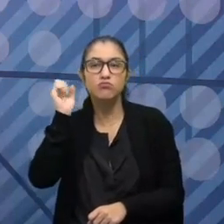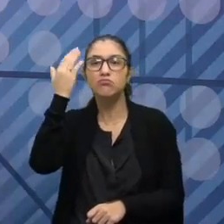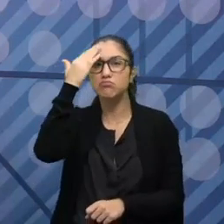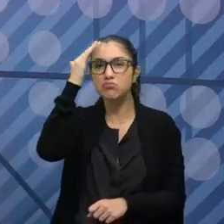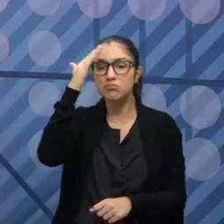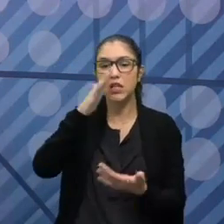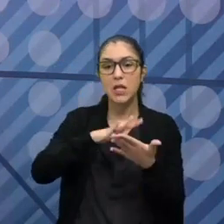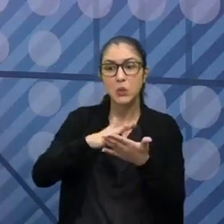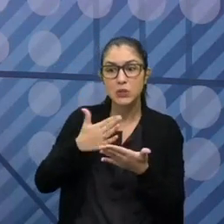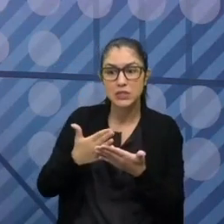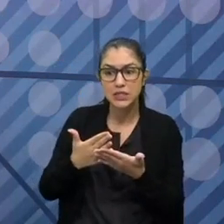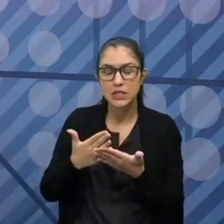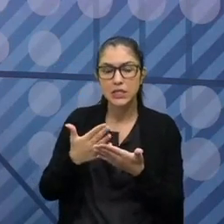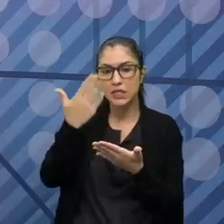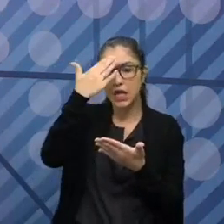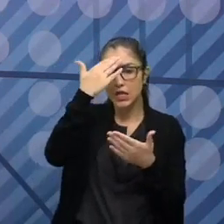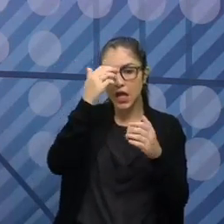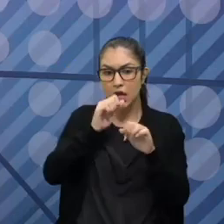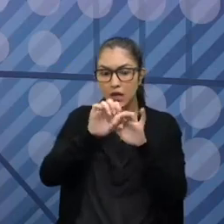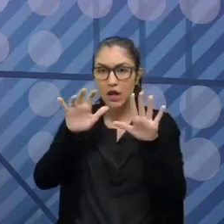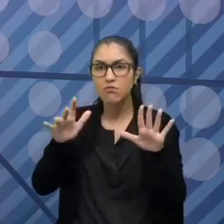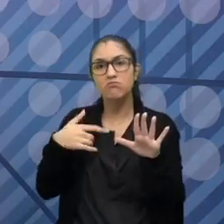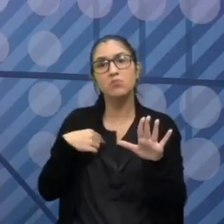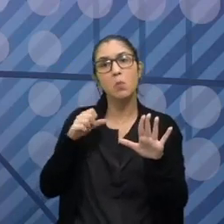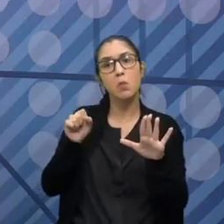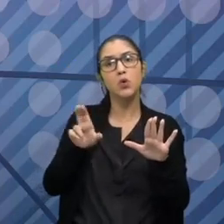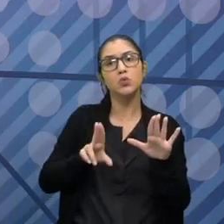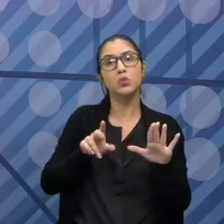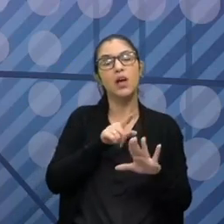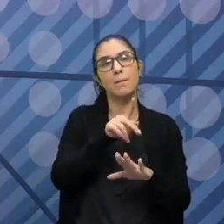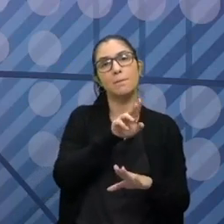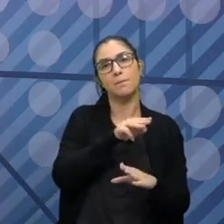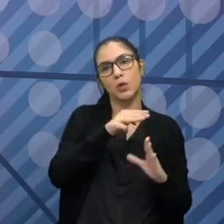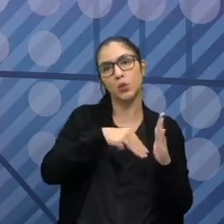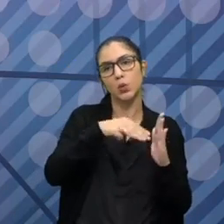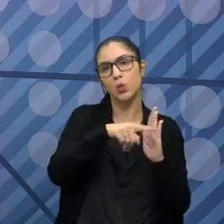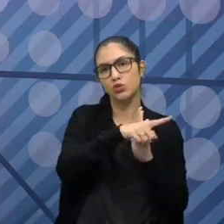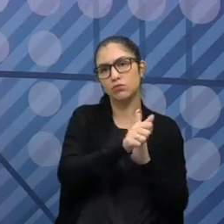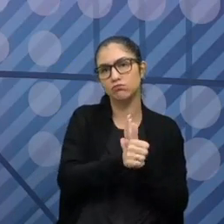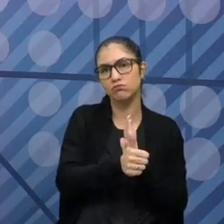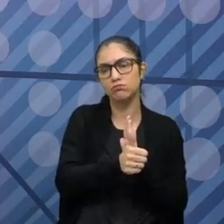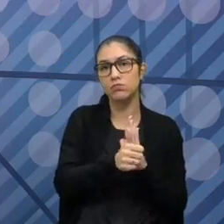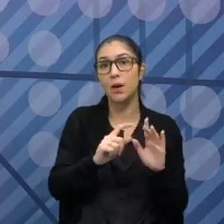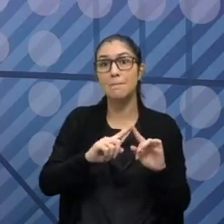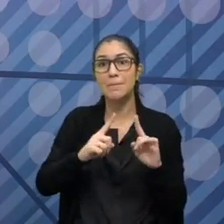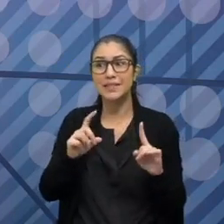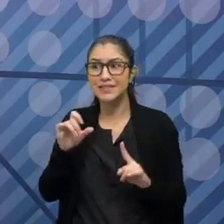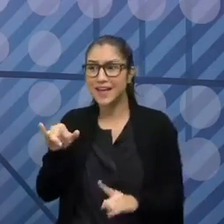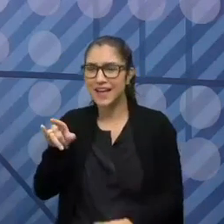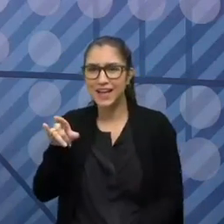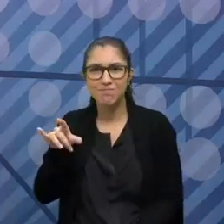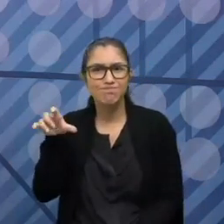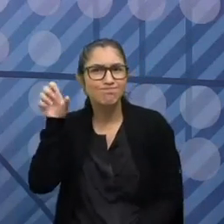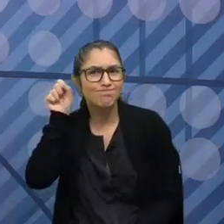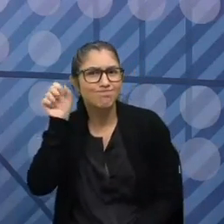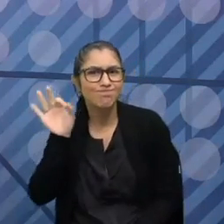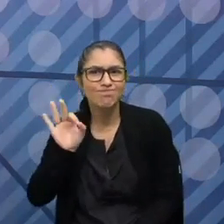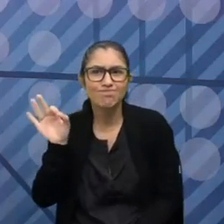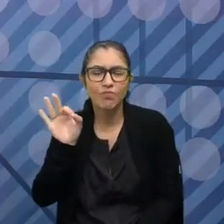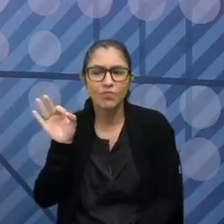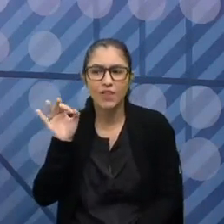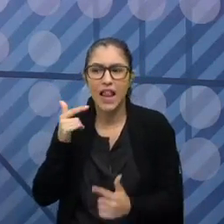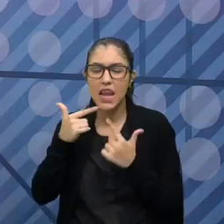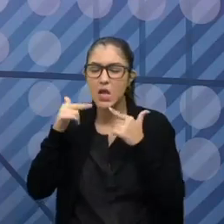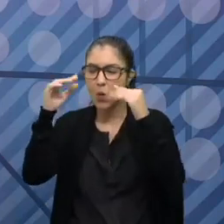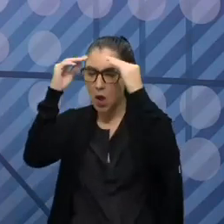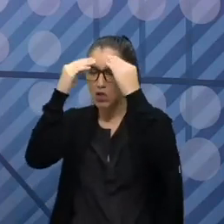compreender, traduzir, entender esse som, eu posso usar essa metodologia com ele, tá? Mas se ele não capta o som da